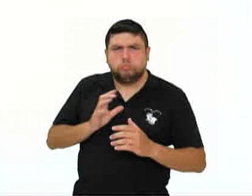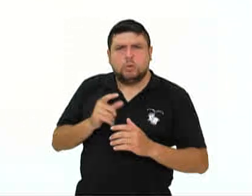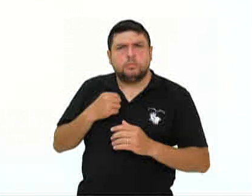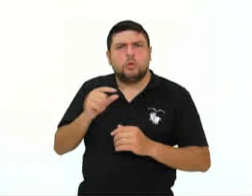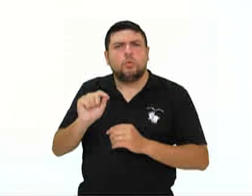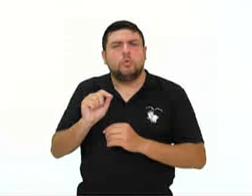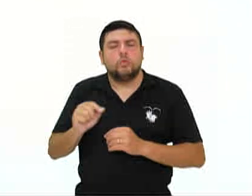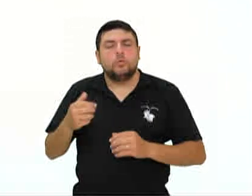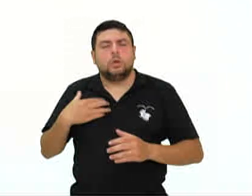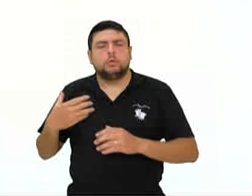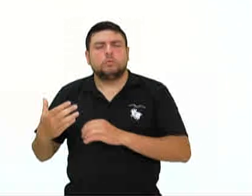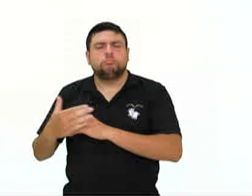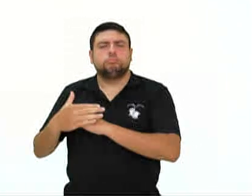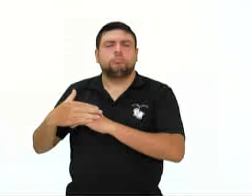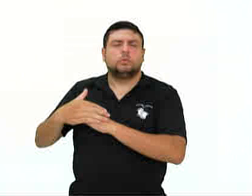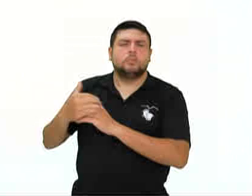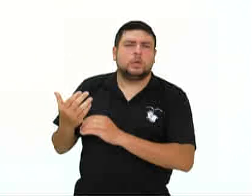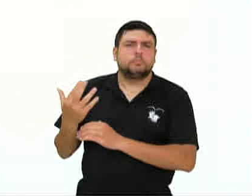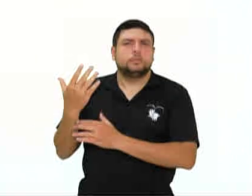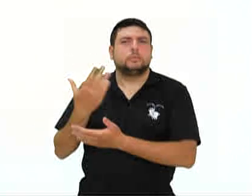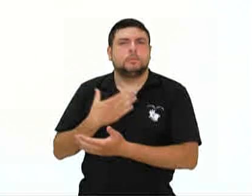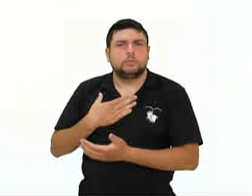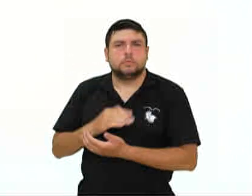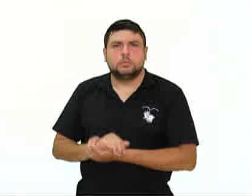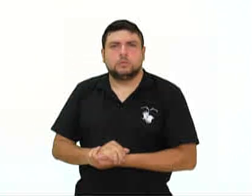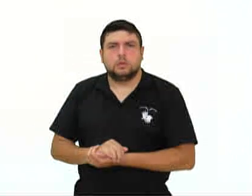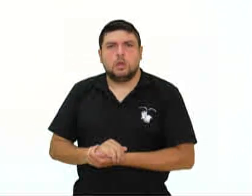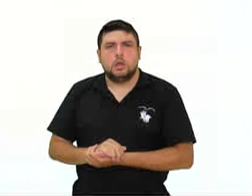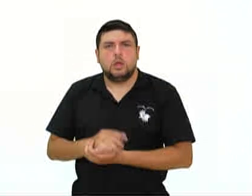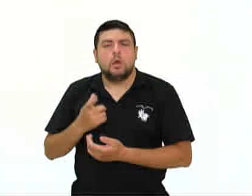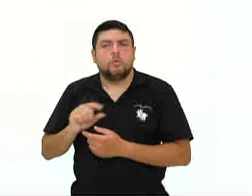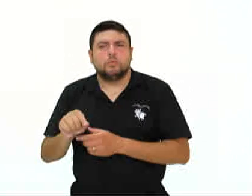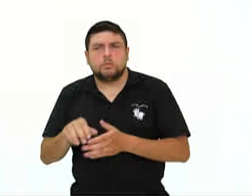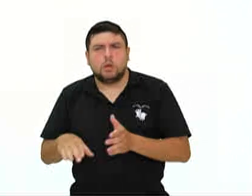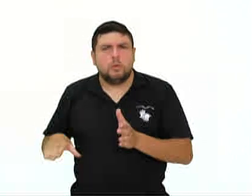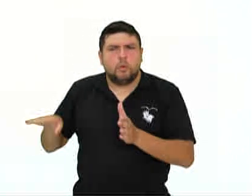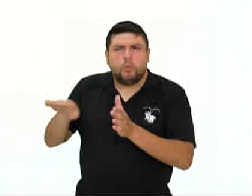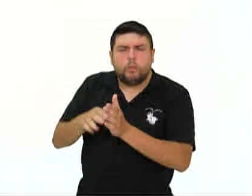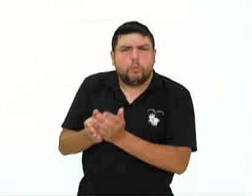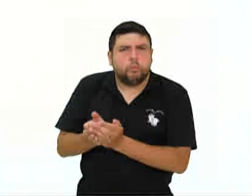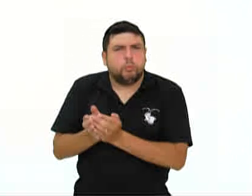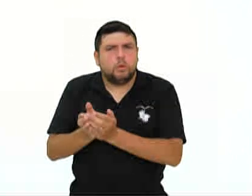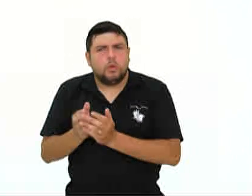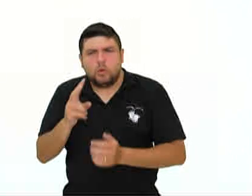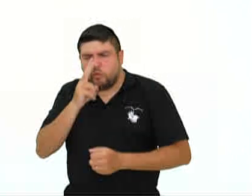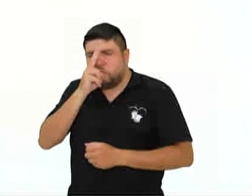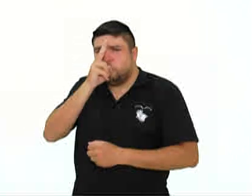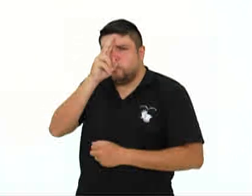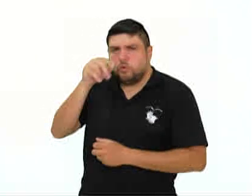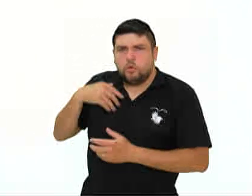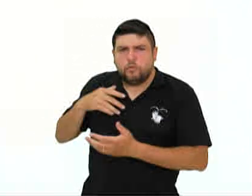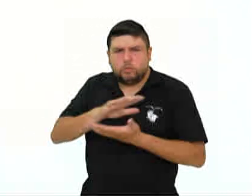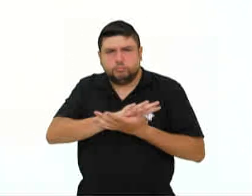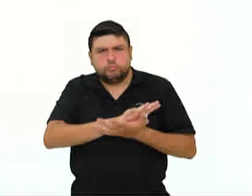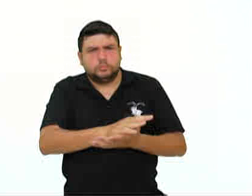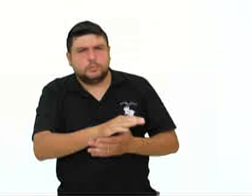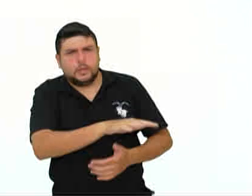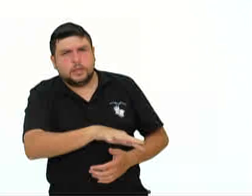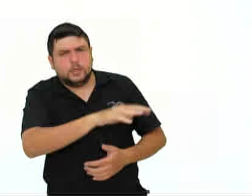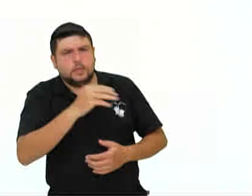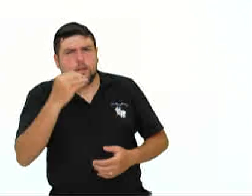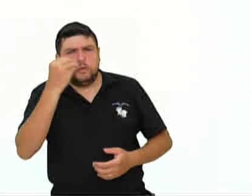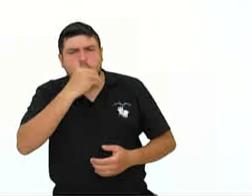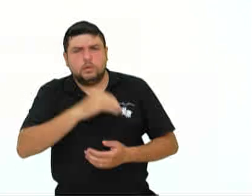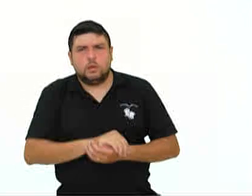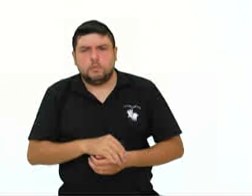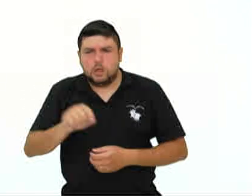apalpo com as minhas mãos. Sob a lei da concorrência, os fortes comerão sempre os fracos. Desse modo, é que desde já os latifúndios